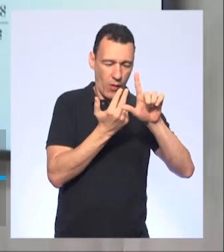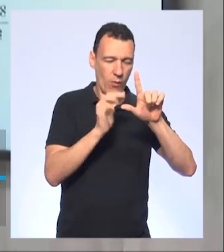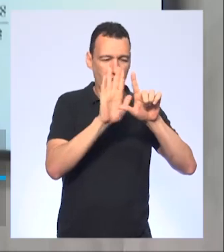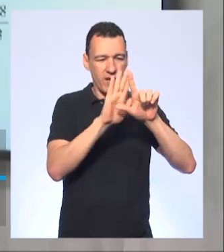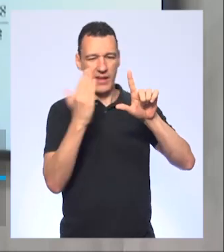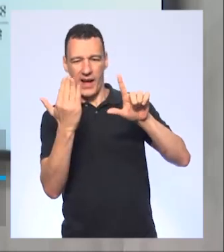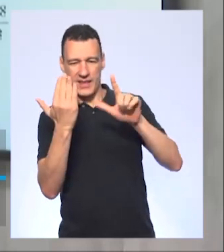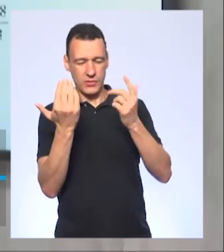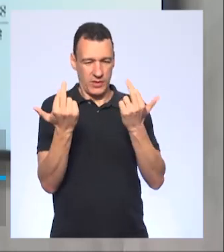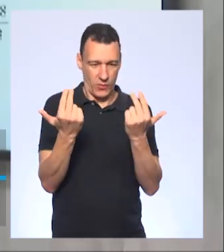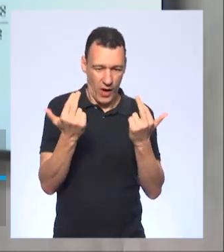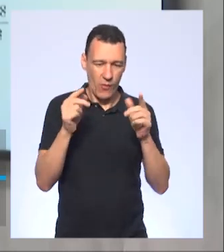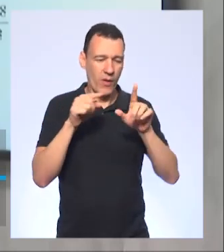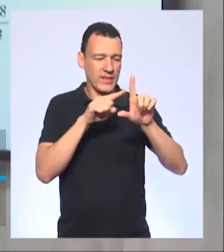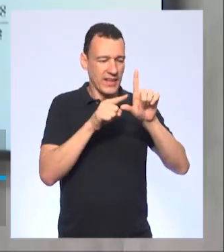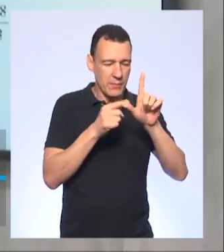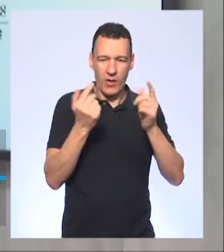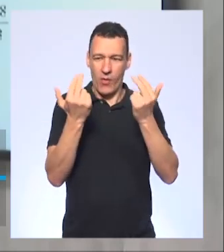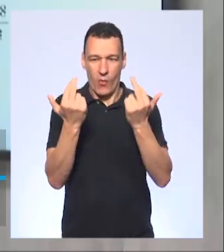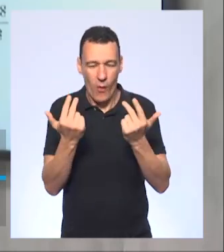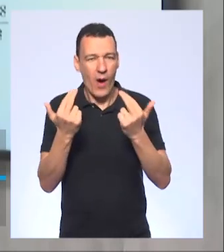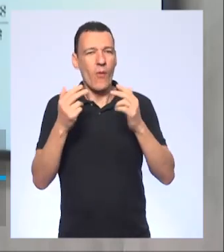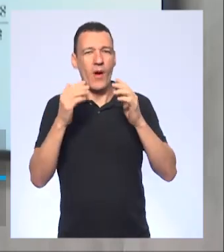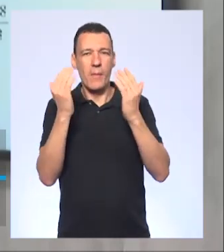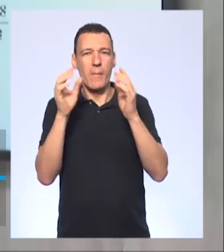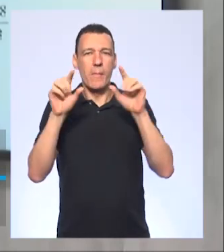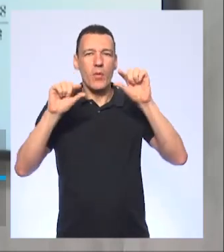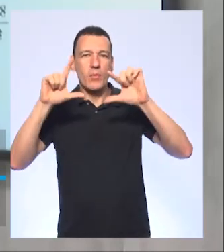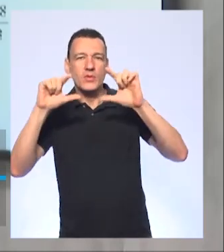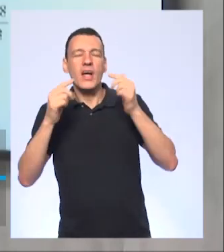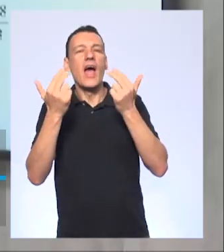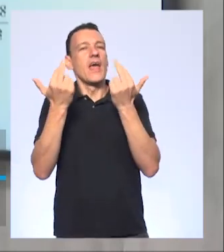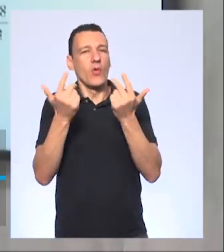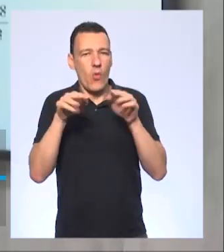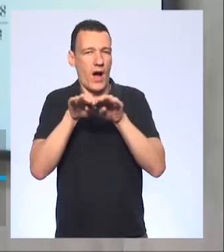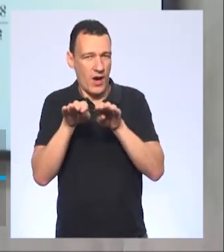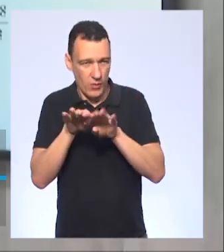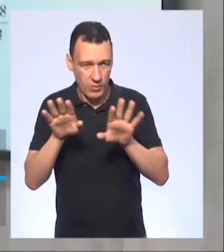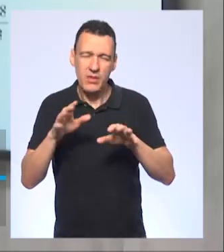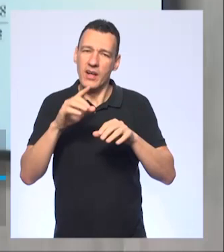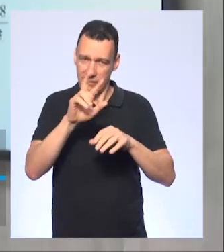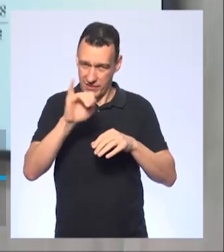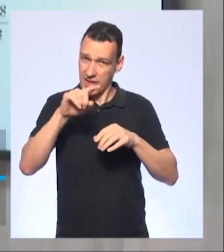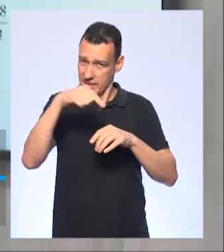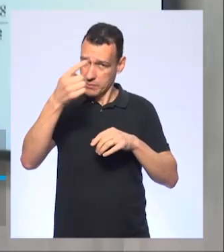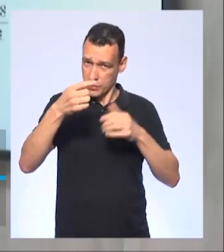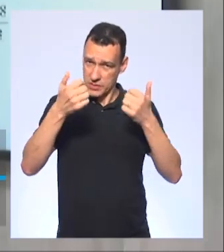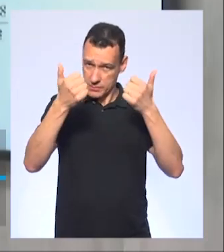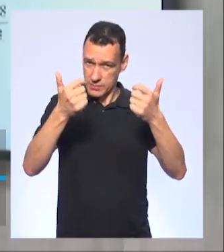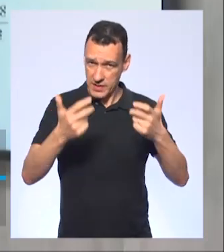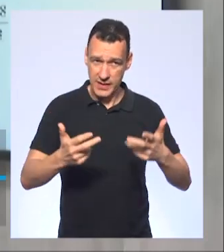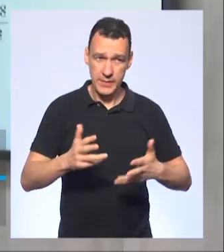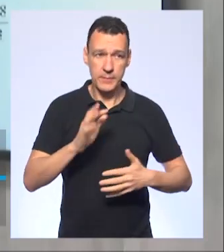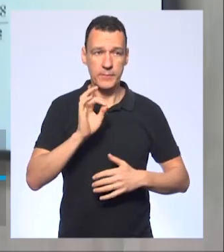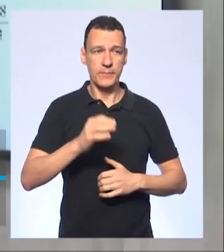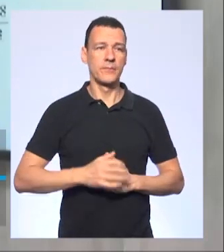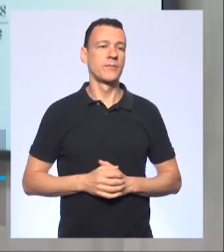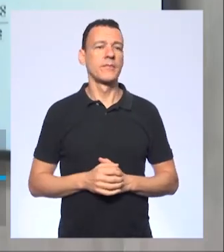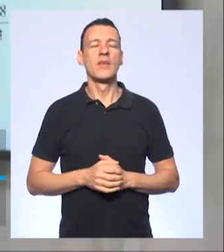É isso que eu quero trabalhar com vocês também hoje, também na aula de hoje. Dois recados, Tales e